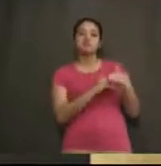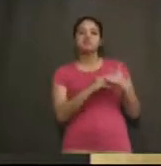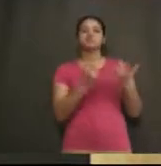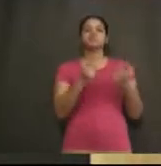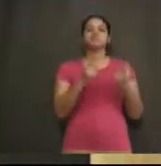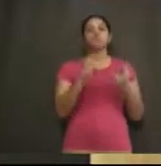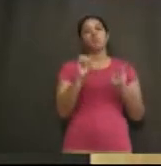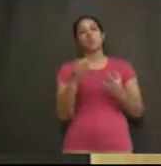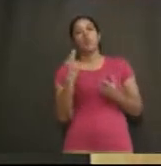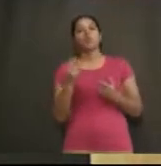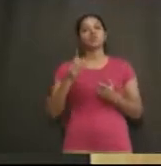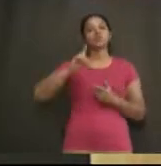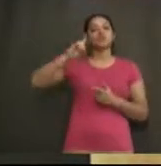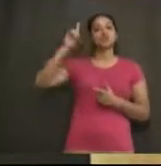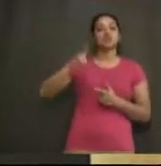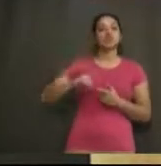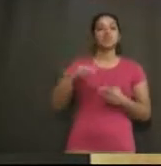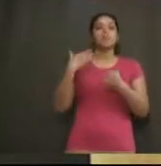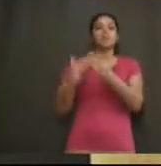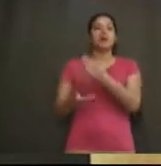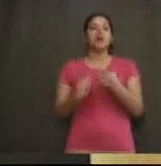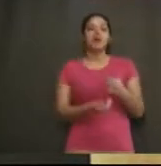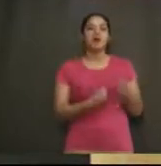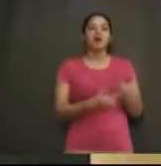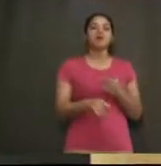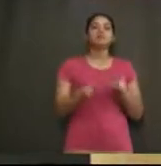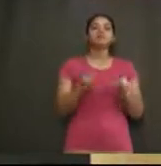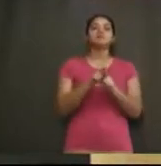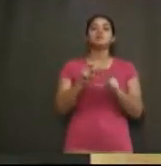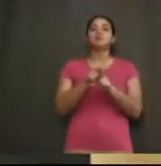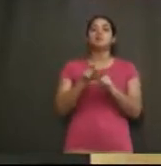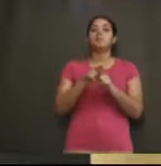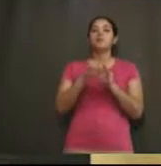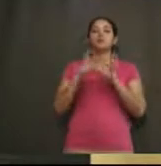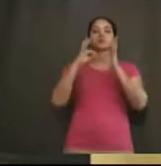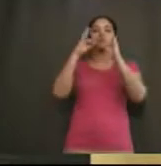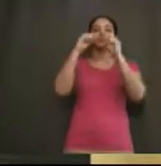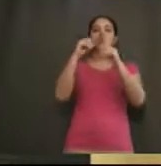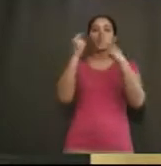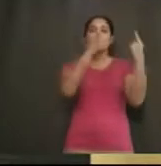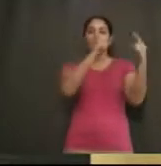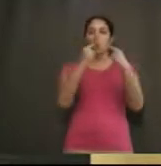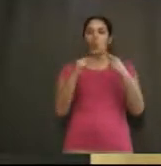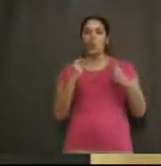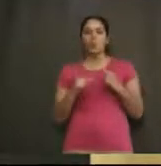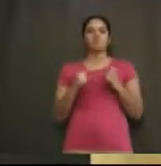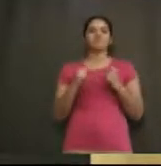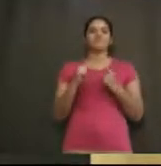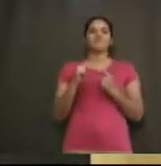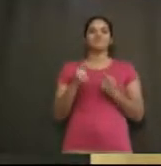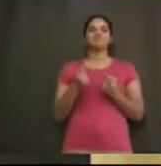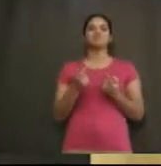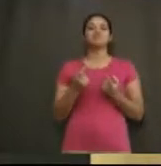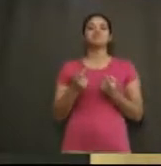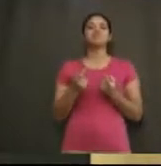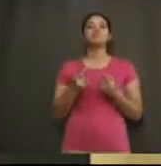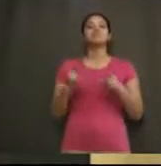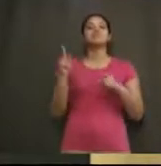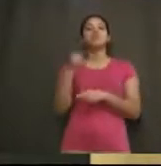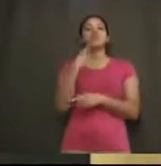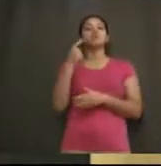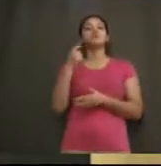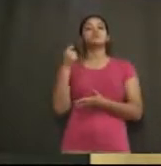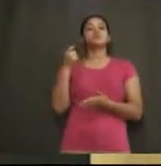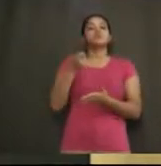temos enfrentado e do fascismo que bate à nossa porta. Nós temos uma obrigação imperativa